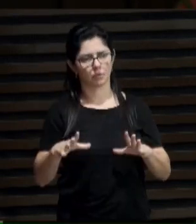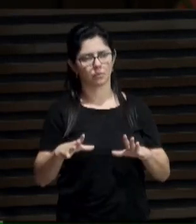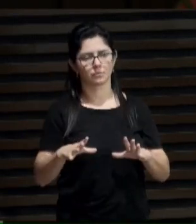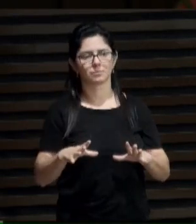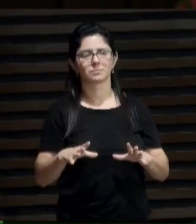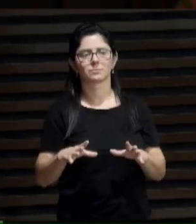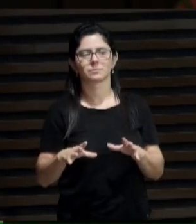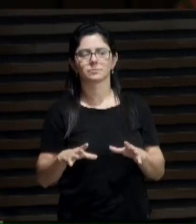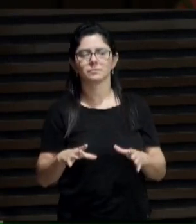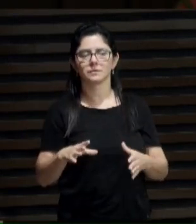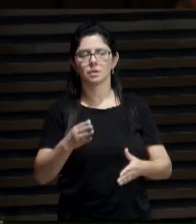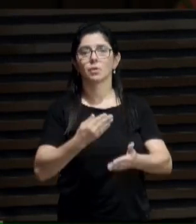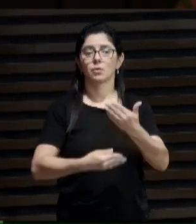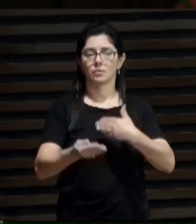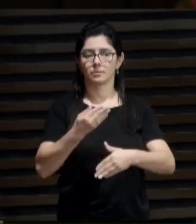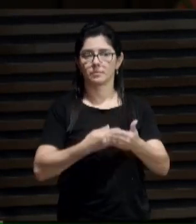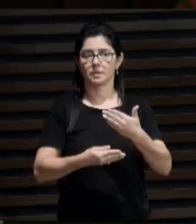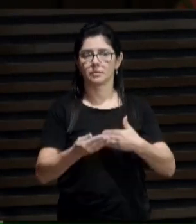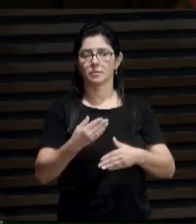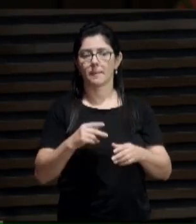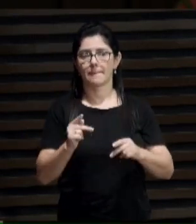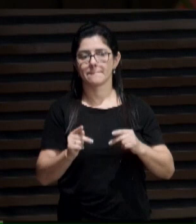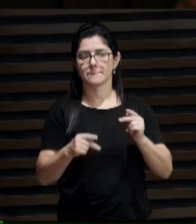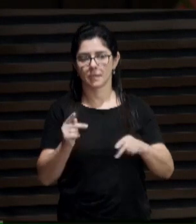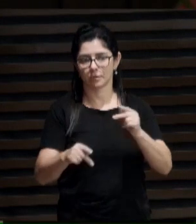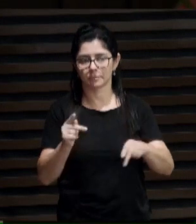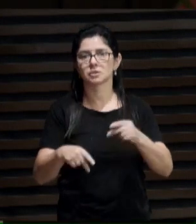meio para o homem adorá-lo.